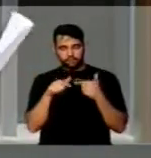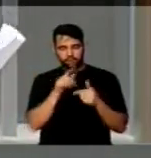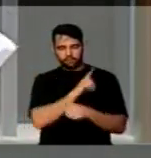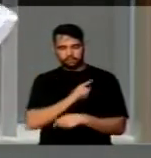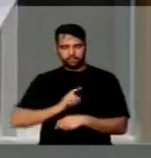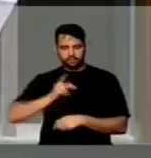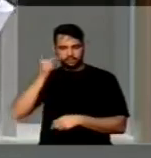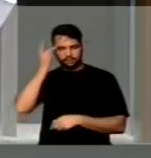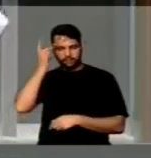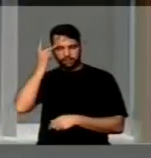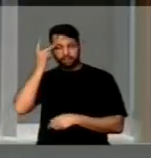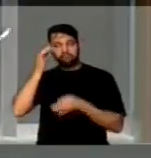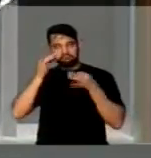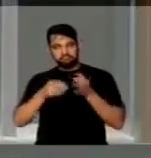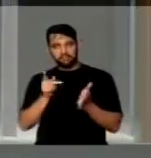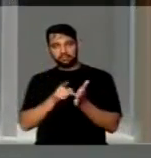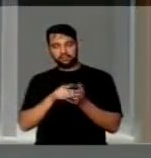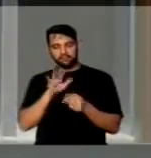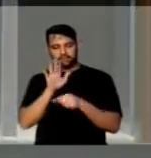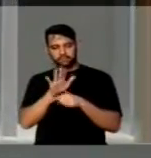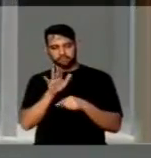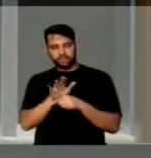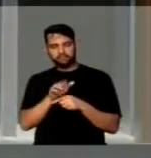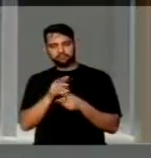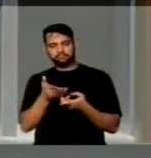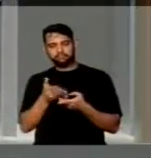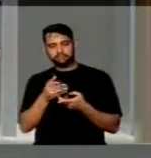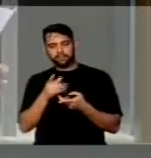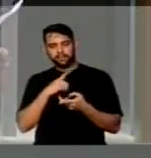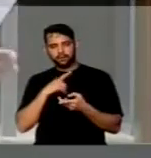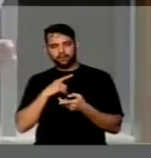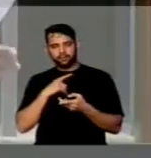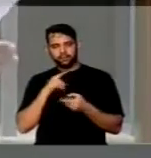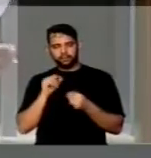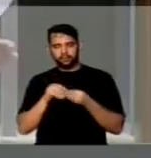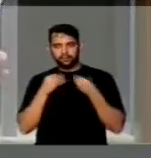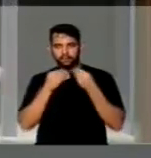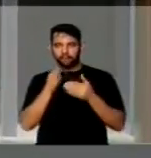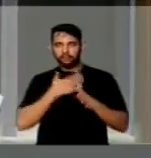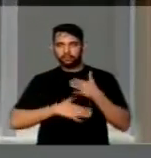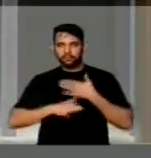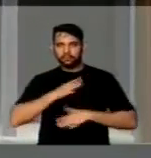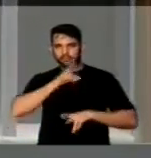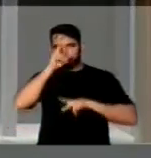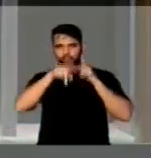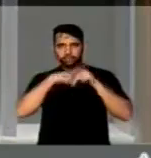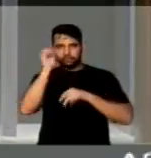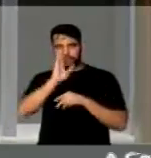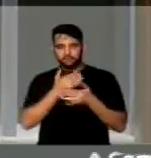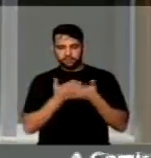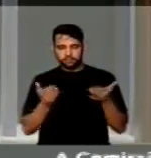governo de São Paulo e que certamente vai ajudar muito a trazer tranquilidade para o nosso povo.